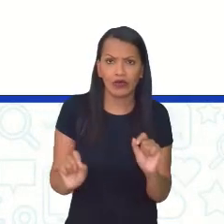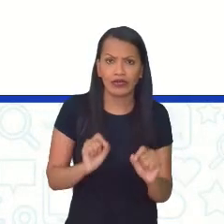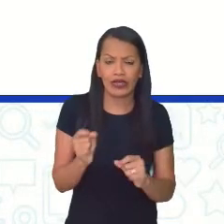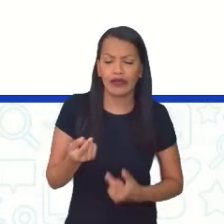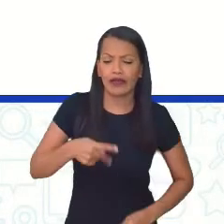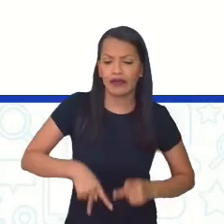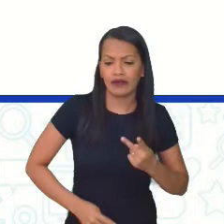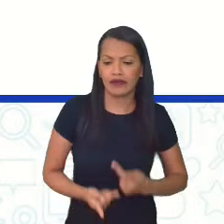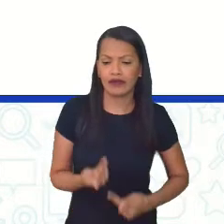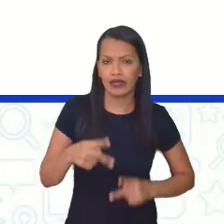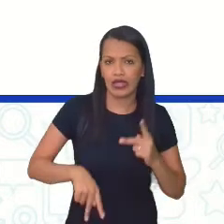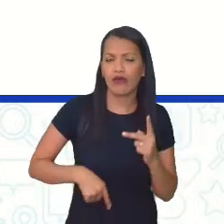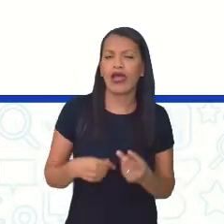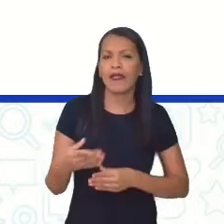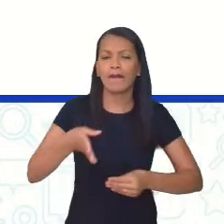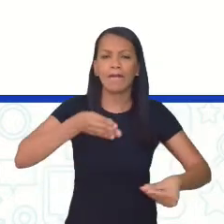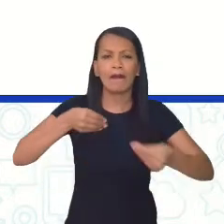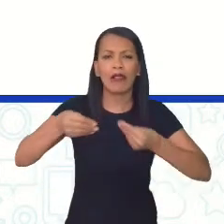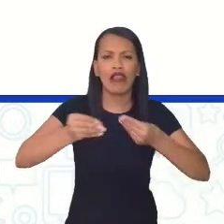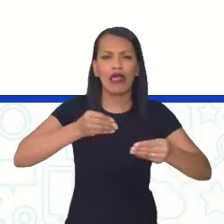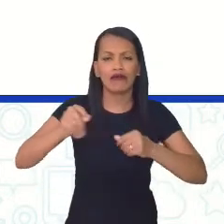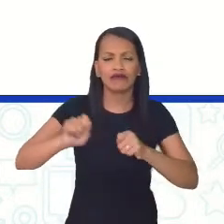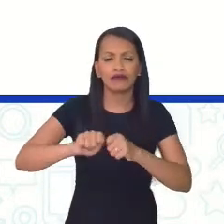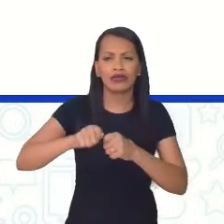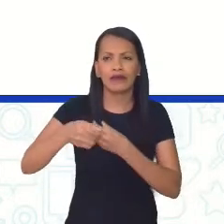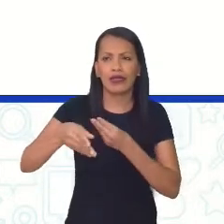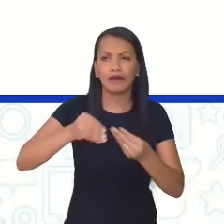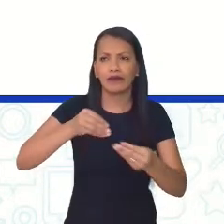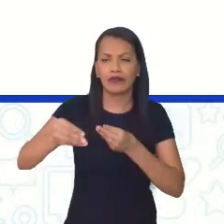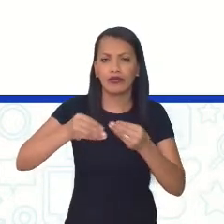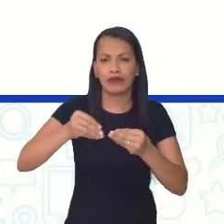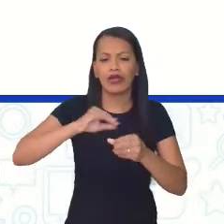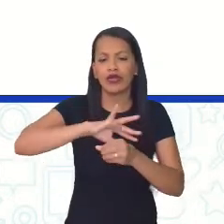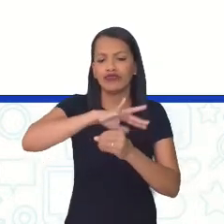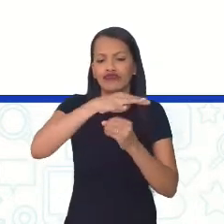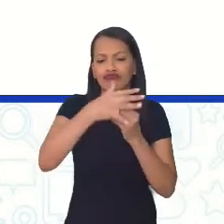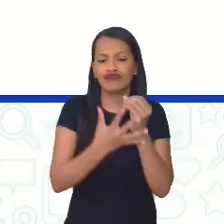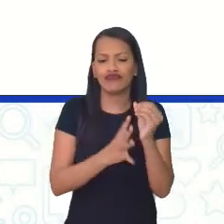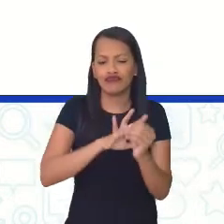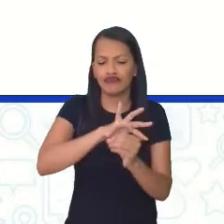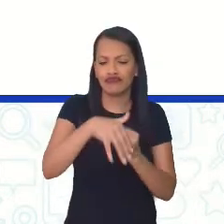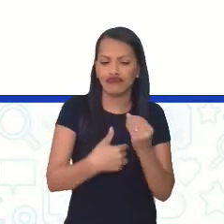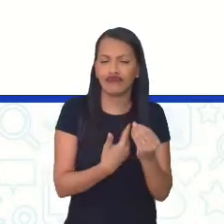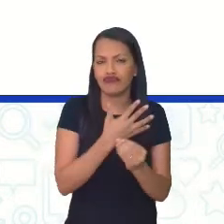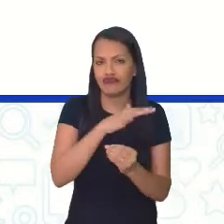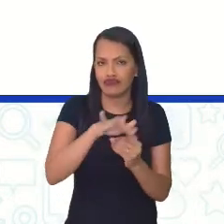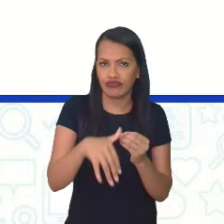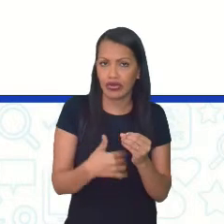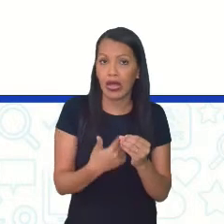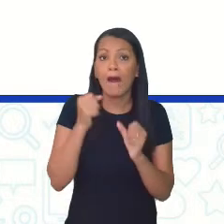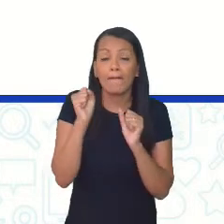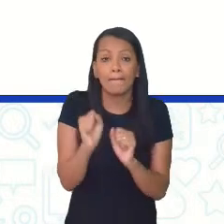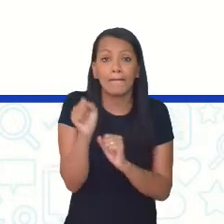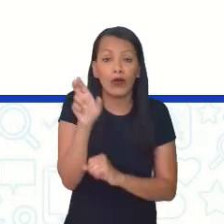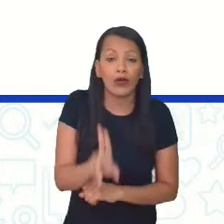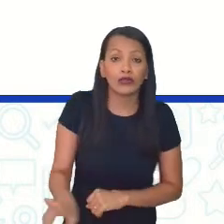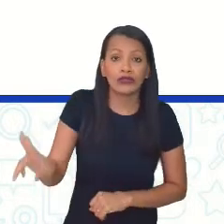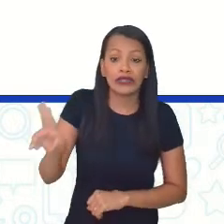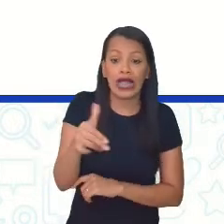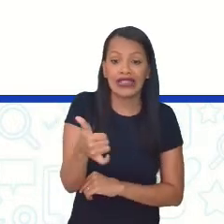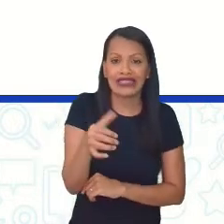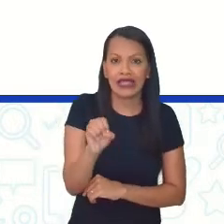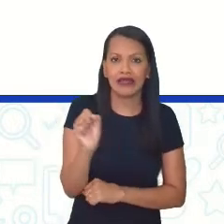Mirena, feito de plástico, porém ele é revestido com cobre, que pode ser utilizado durante 10 anos sem perda da